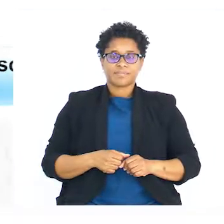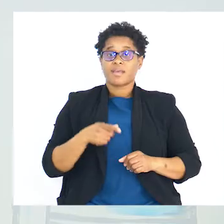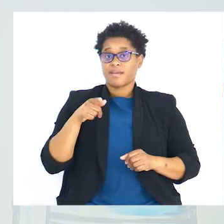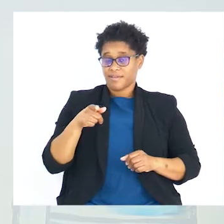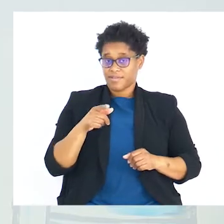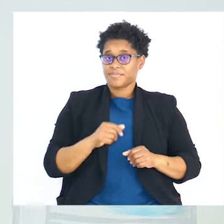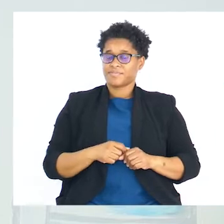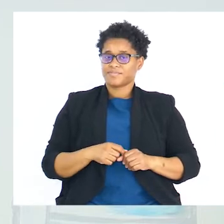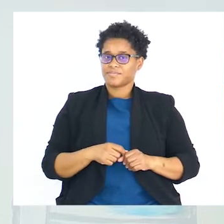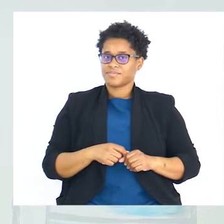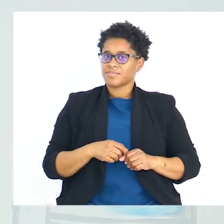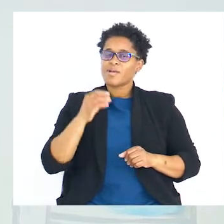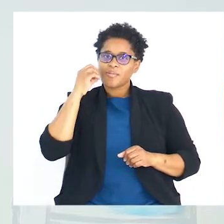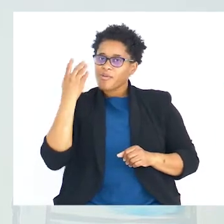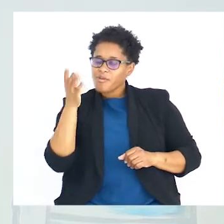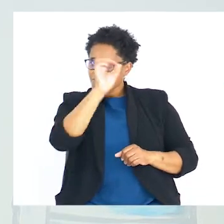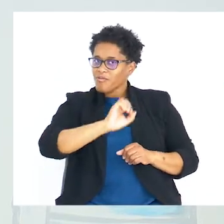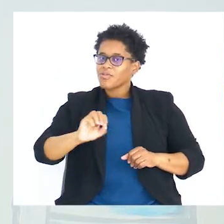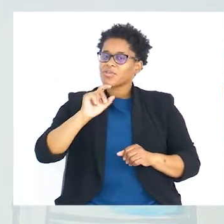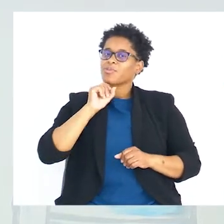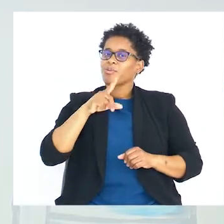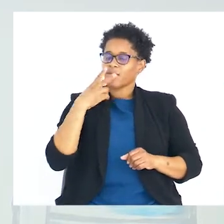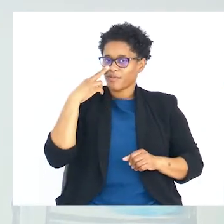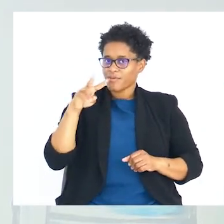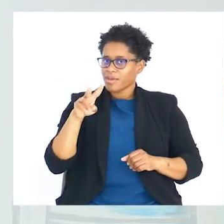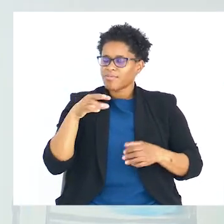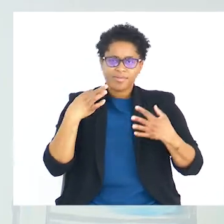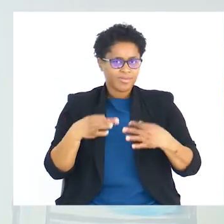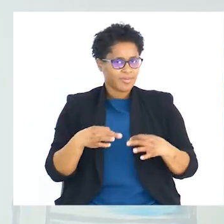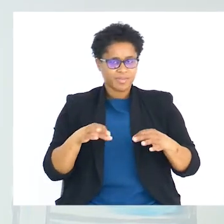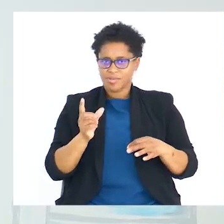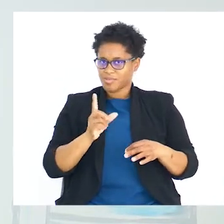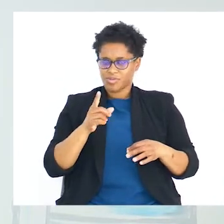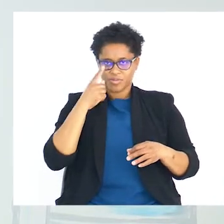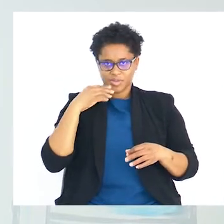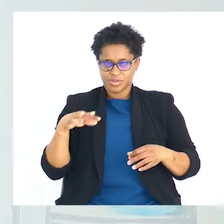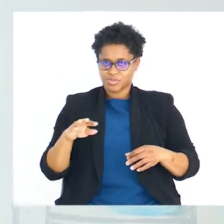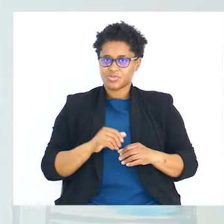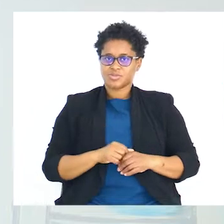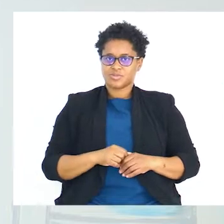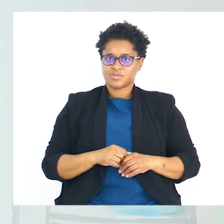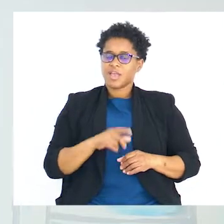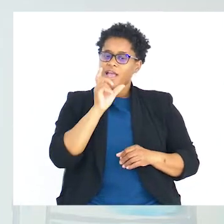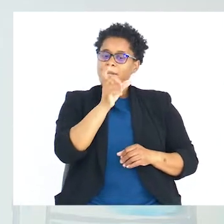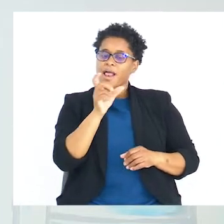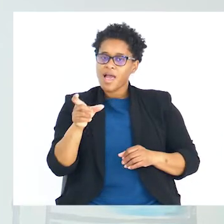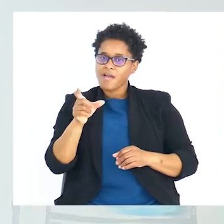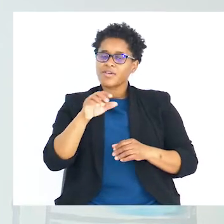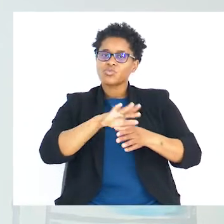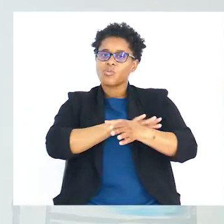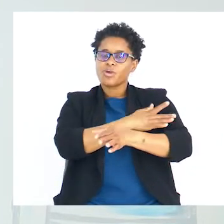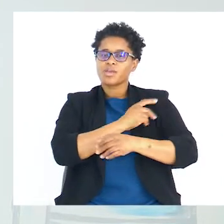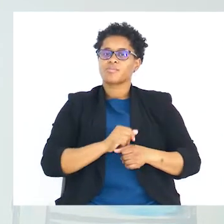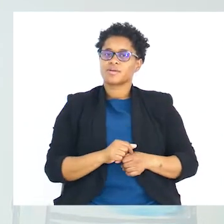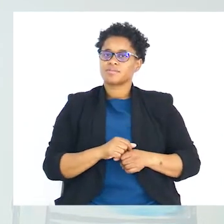Aqui, como podem ver, nem sempre, meninos, as palavras do